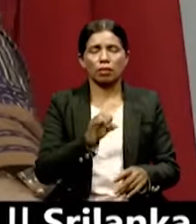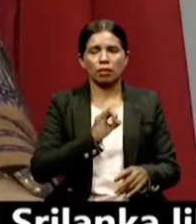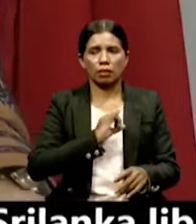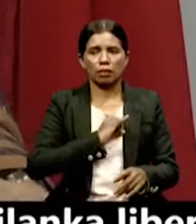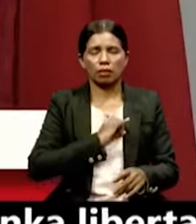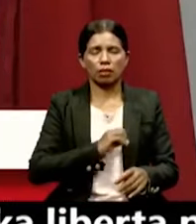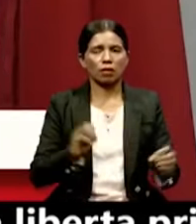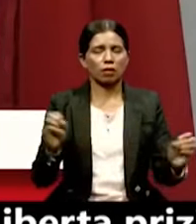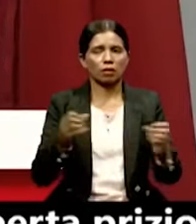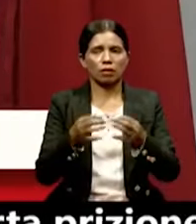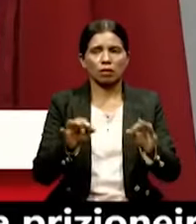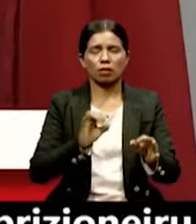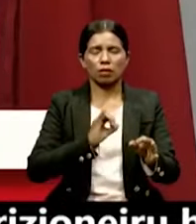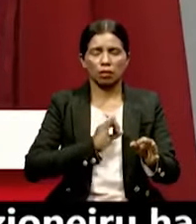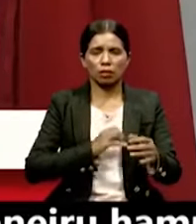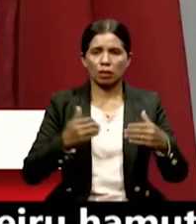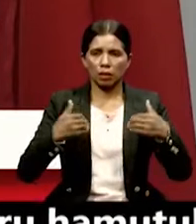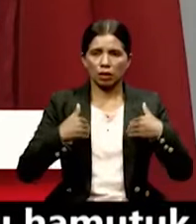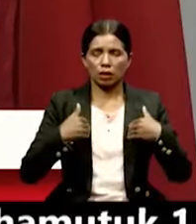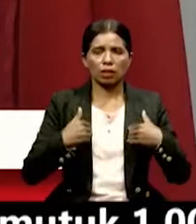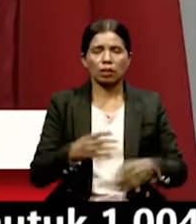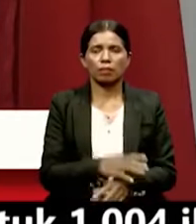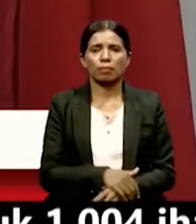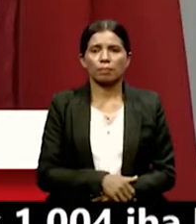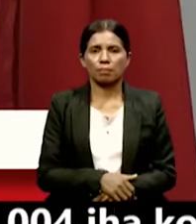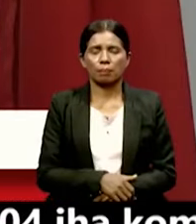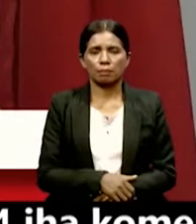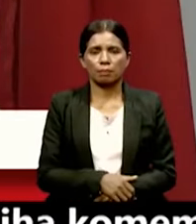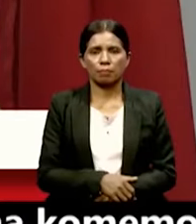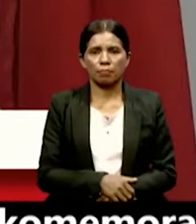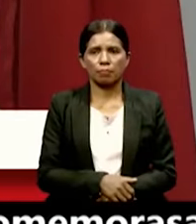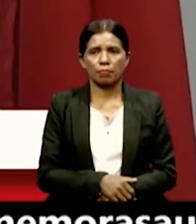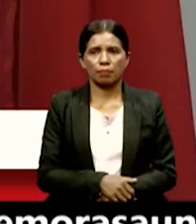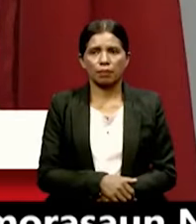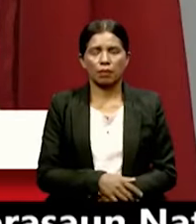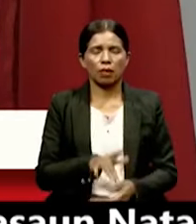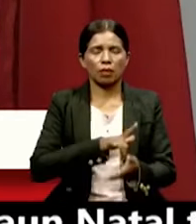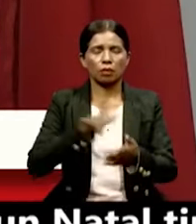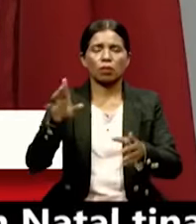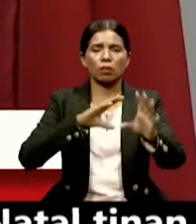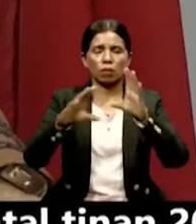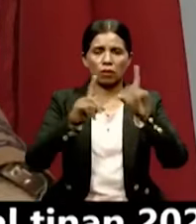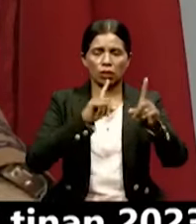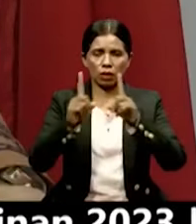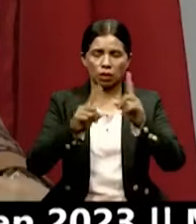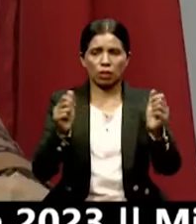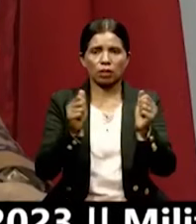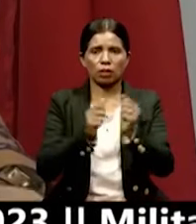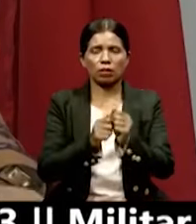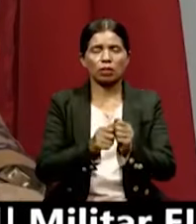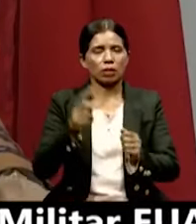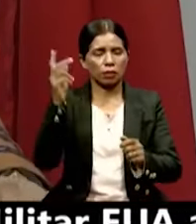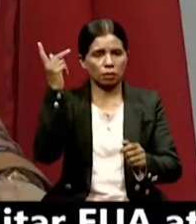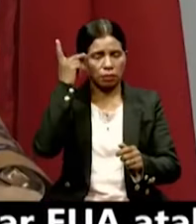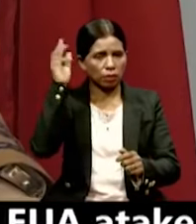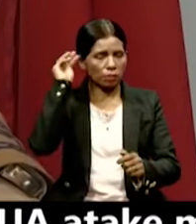de chegar, aconteceu durante minha ausência. Vou conversar com o Sr.